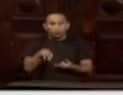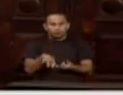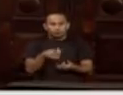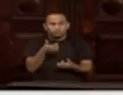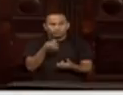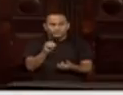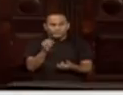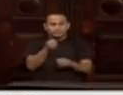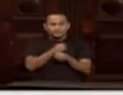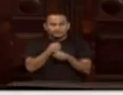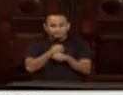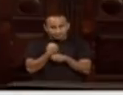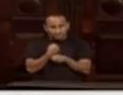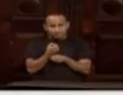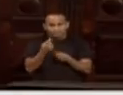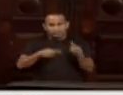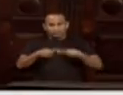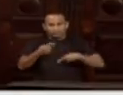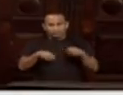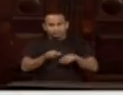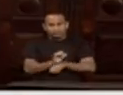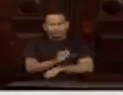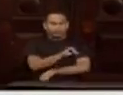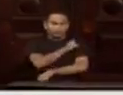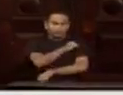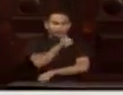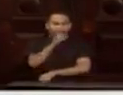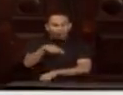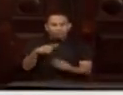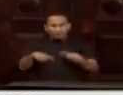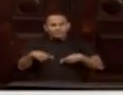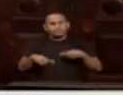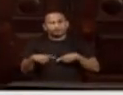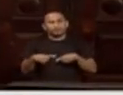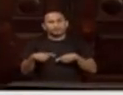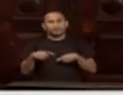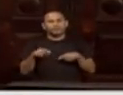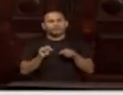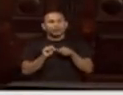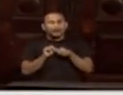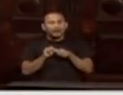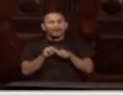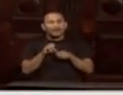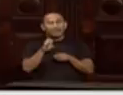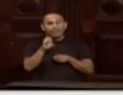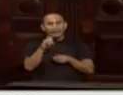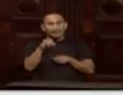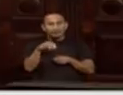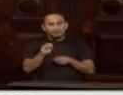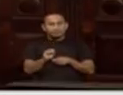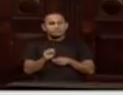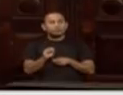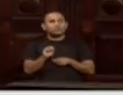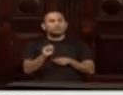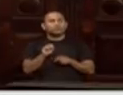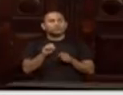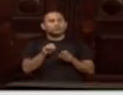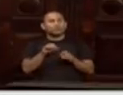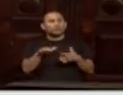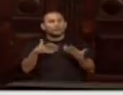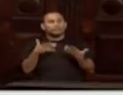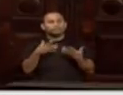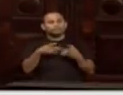da política do rio de janeiro esse é o debate falei isso com o deputado edson albertassi quanto da sua trágica